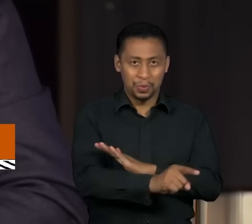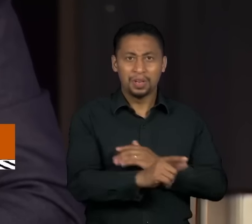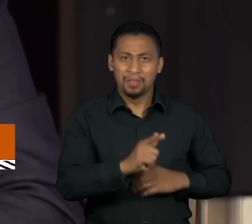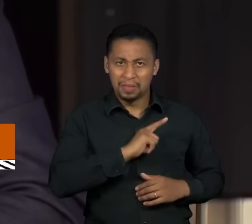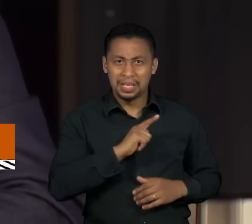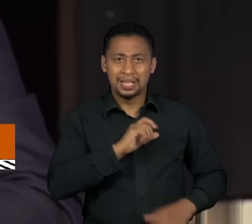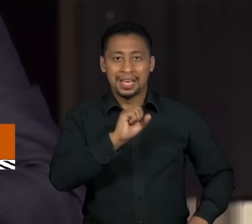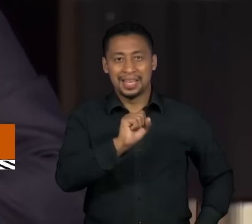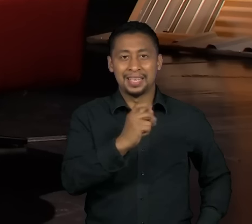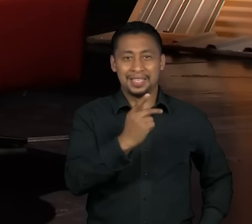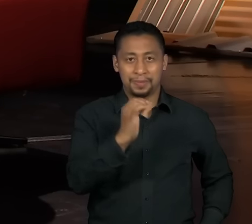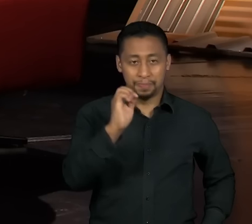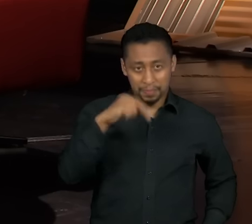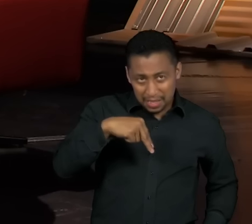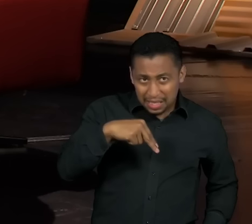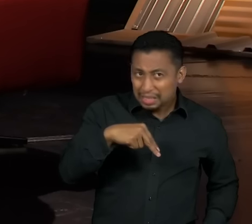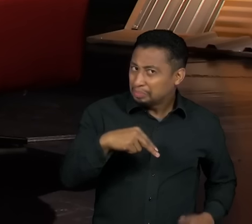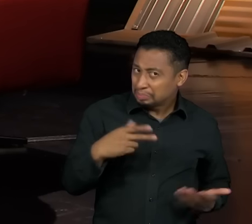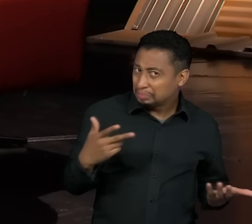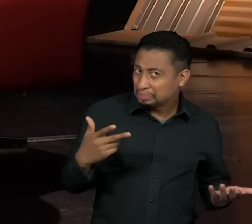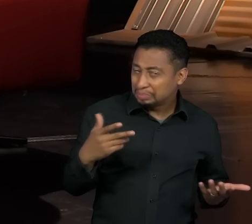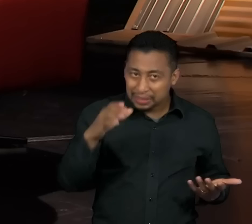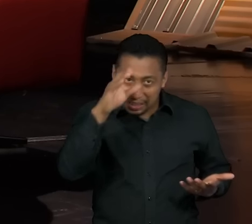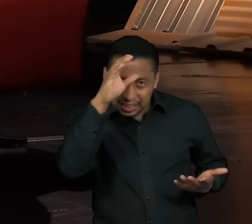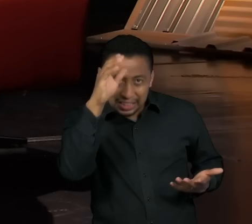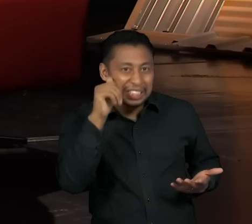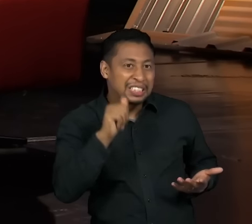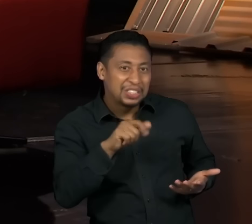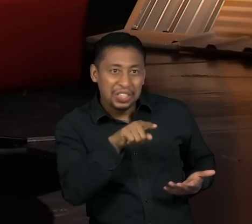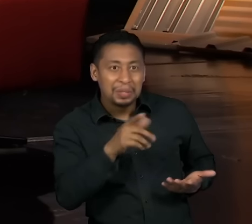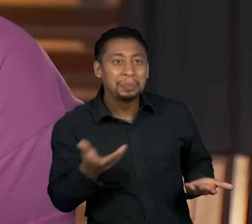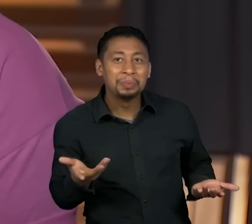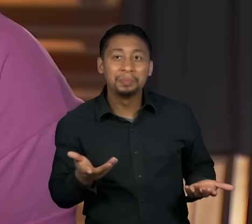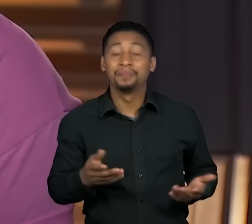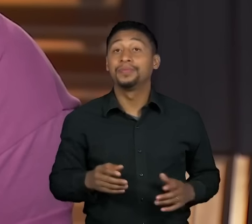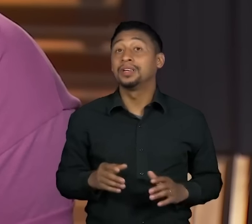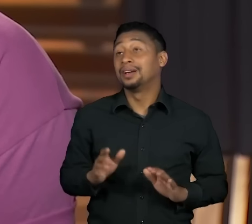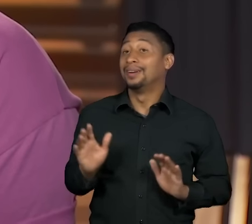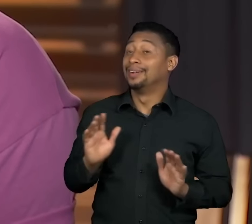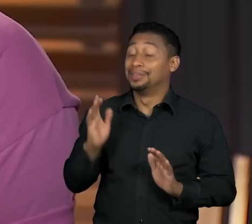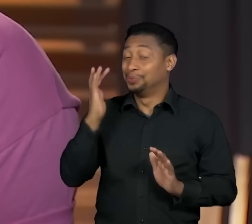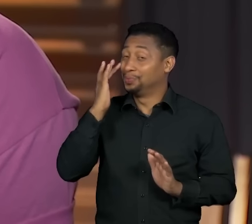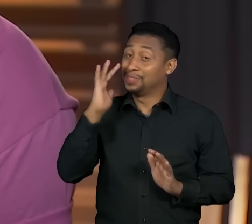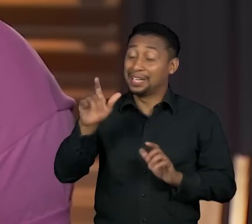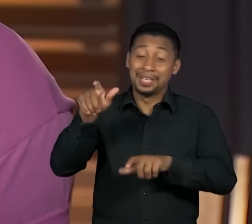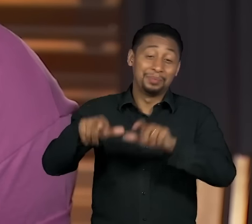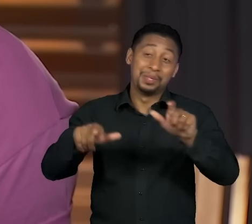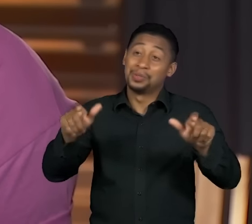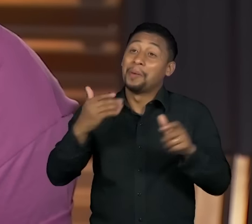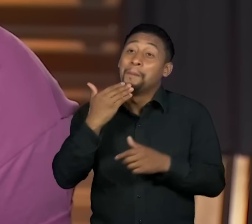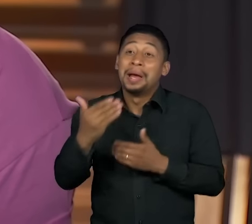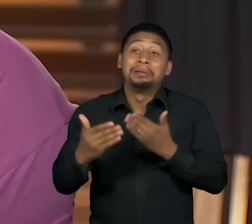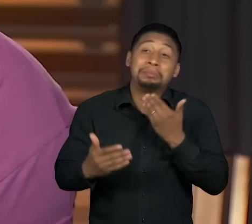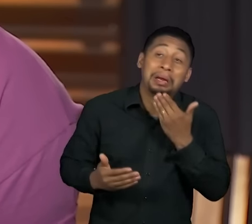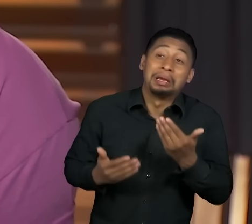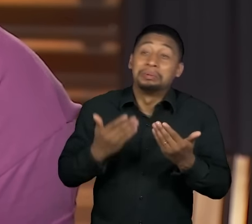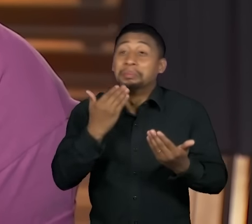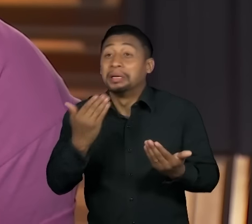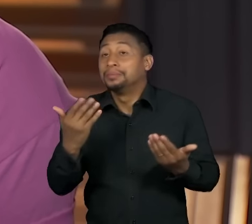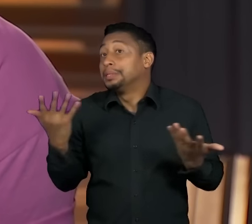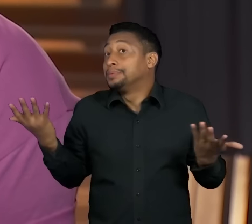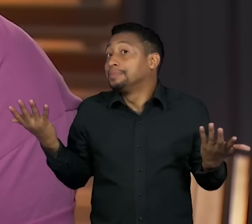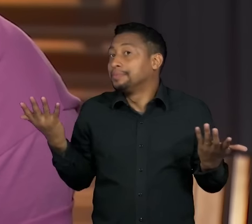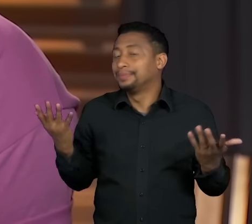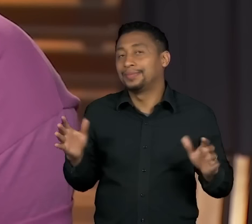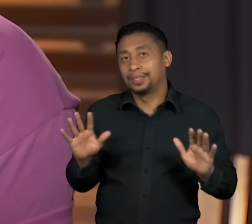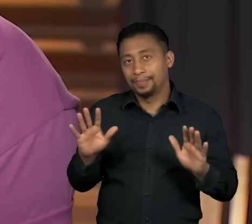da Tia Amanda, olha aqui. Olha aí, o povo pede, o povo clama, mas eu não sei. É porque eu acho que eu passei tanto tempo fazendo esse